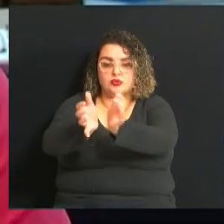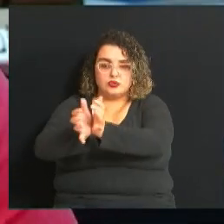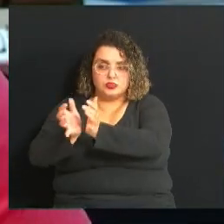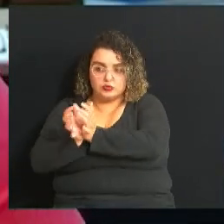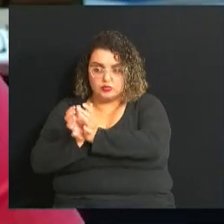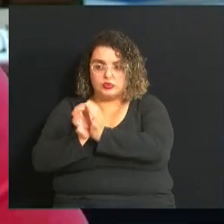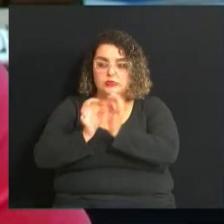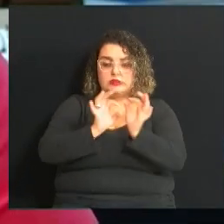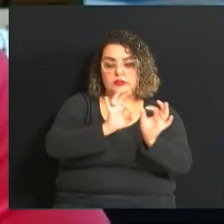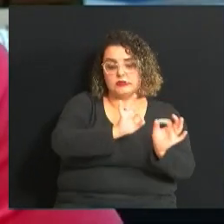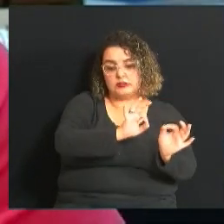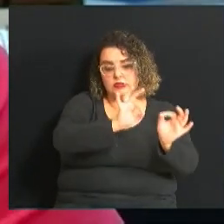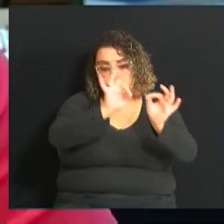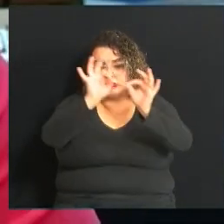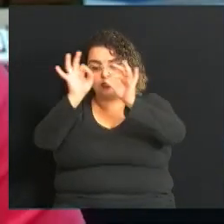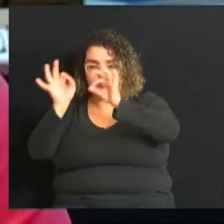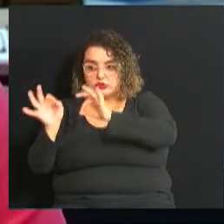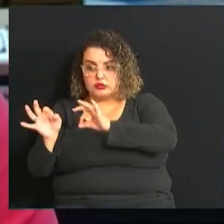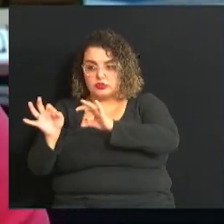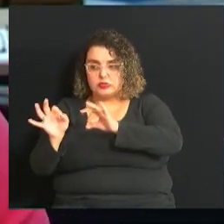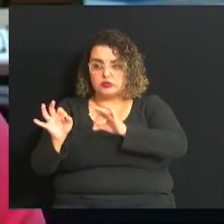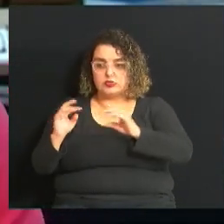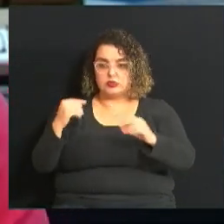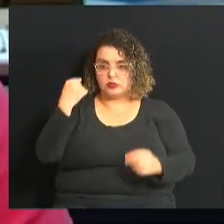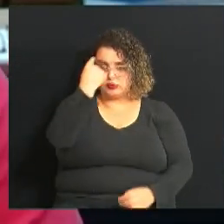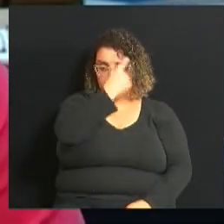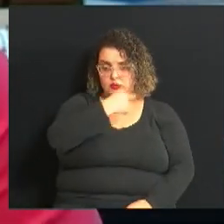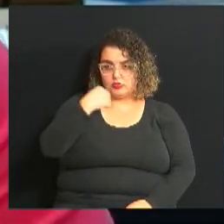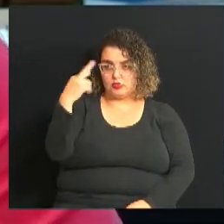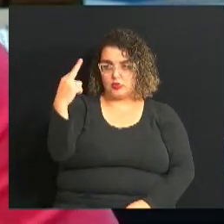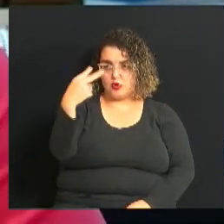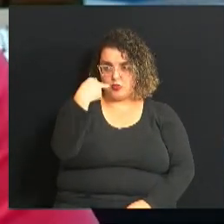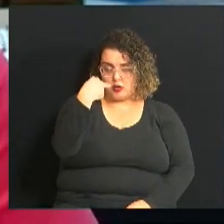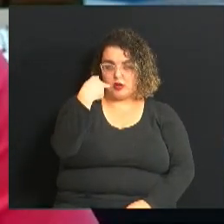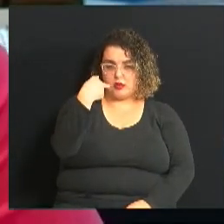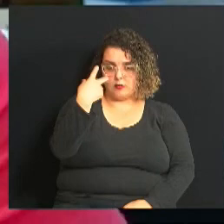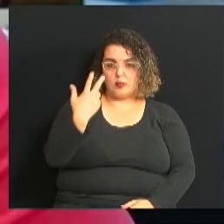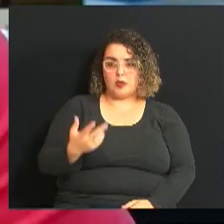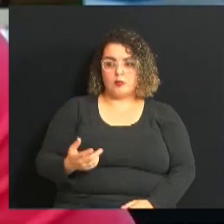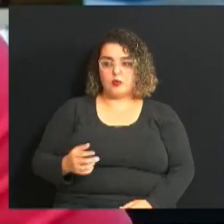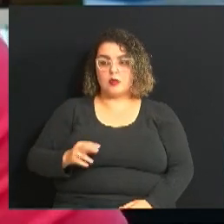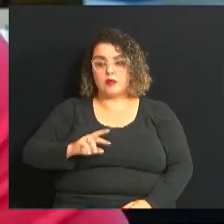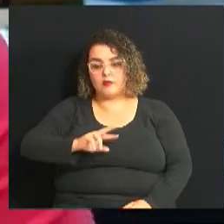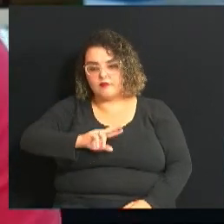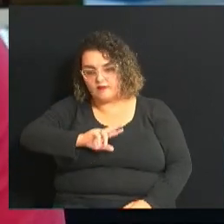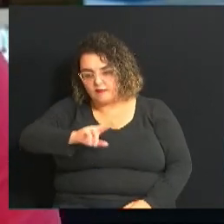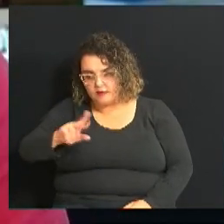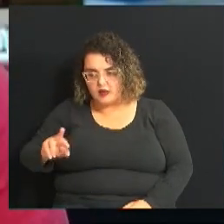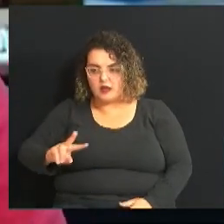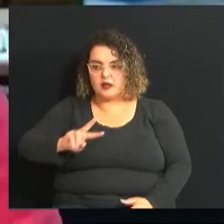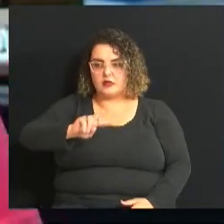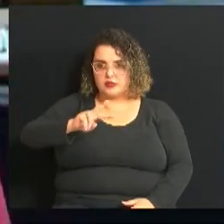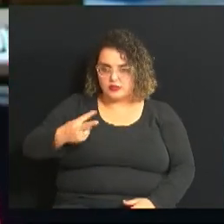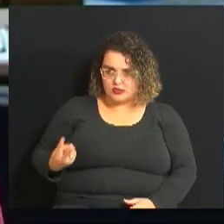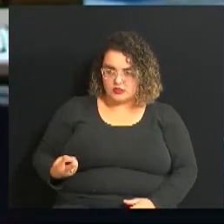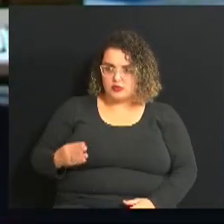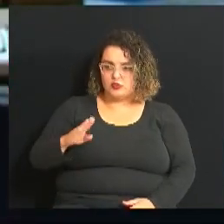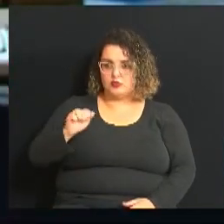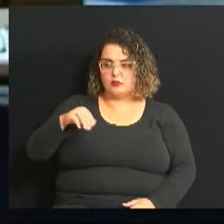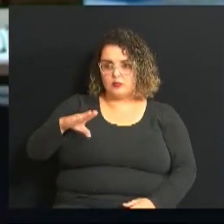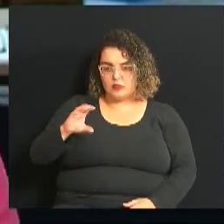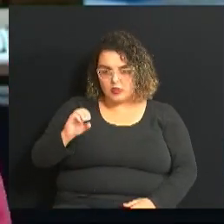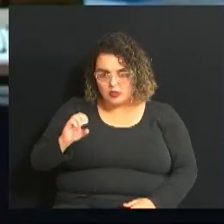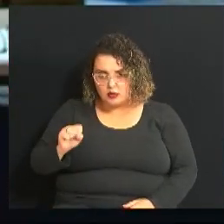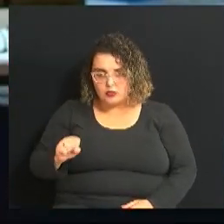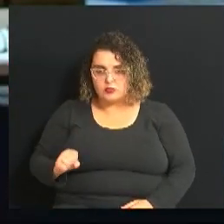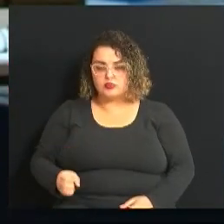acompanhado aí em a questão do reconhecimento facial porque várias vezes quando esse banco de dados os bancos de dados que muitas